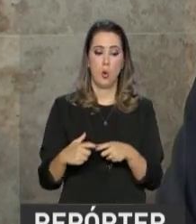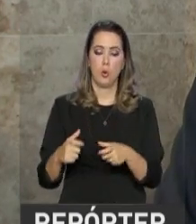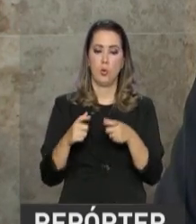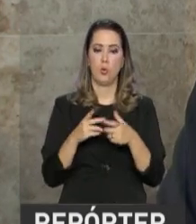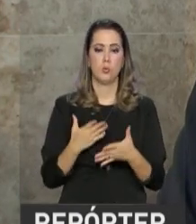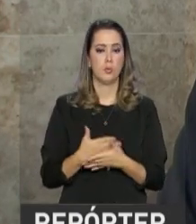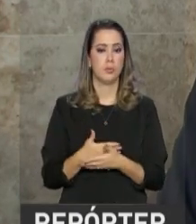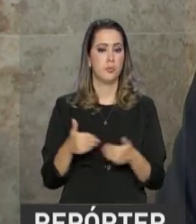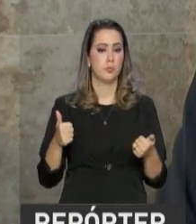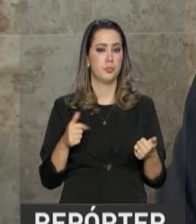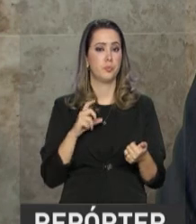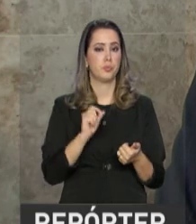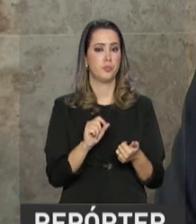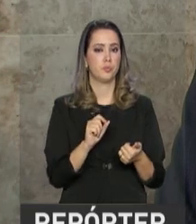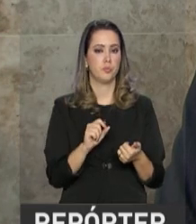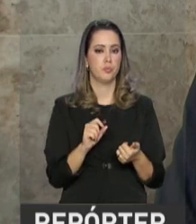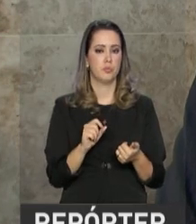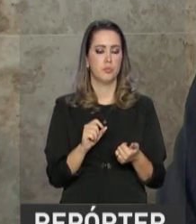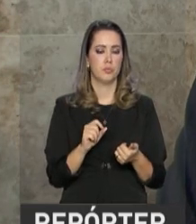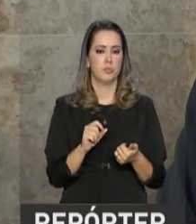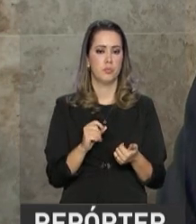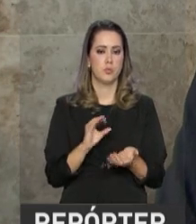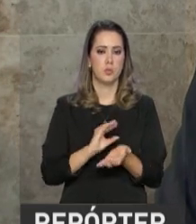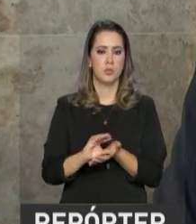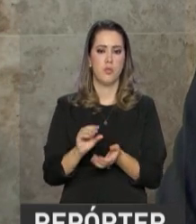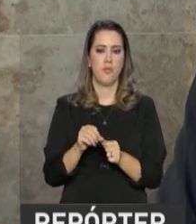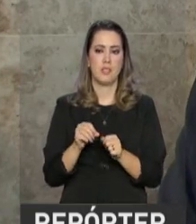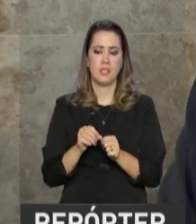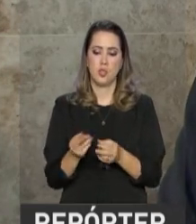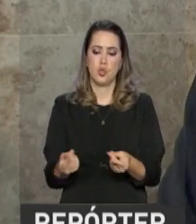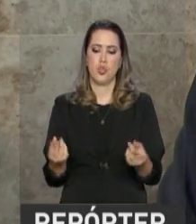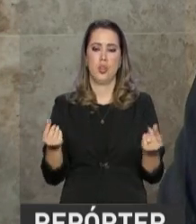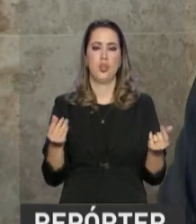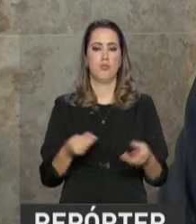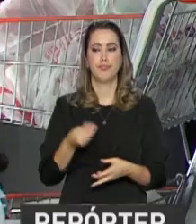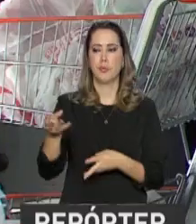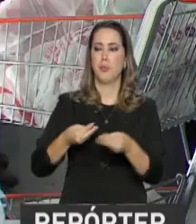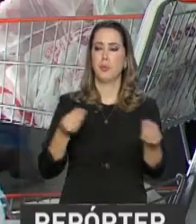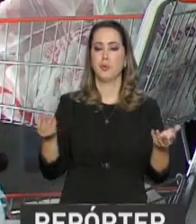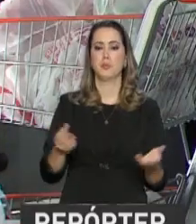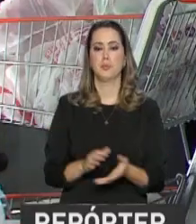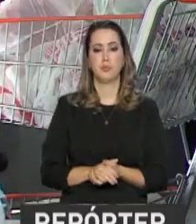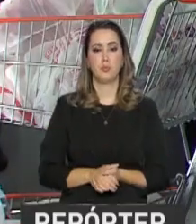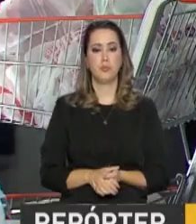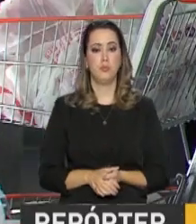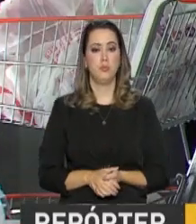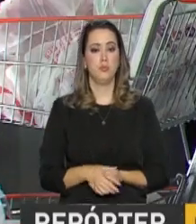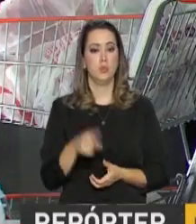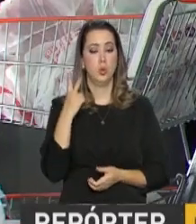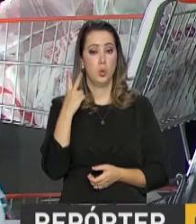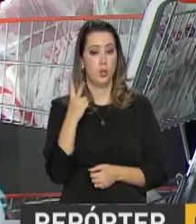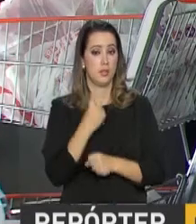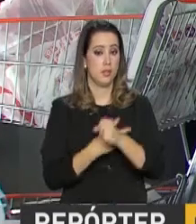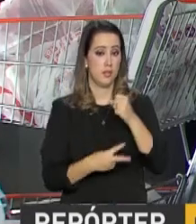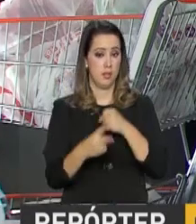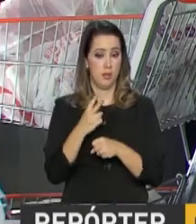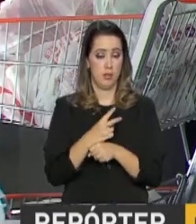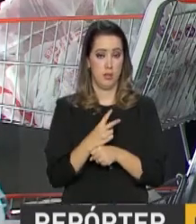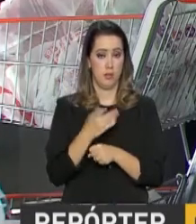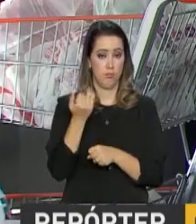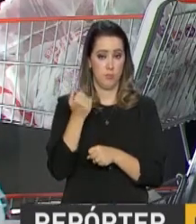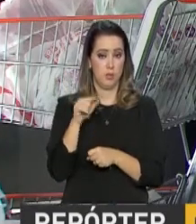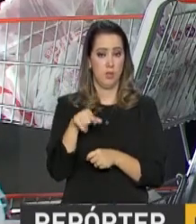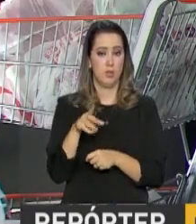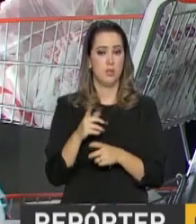até mais social e não para fazer dinheiro para atender toda essa demanda. Há 2 anos, essa rede de supermercados aqui do